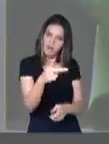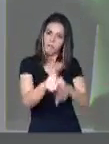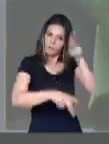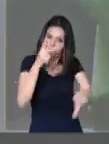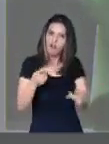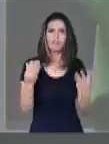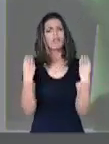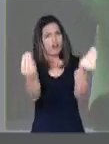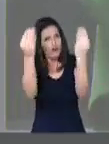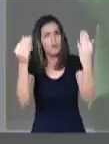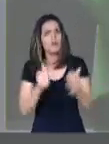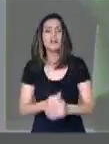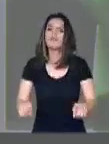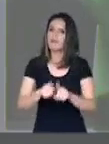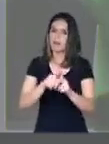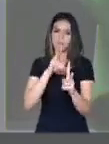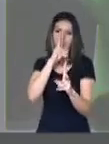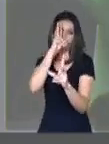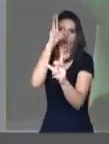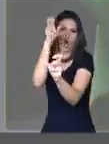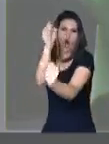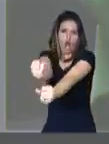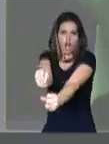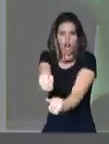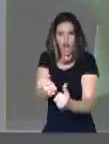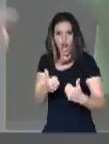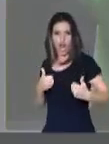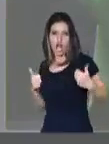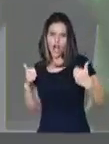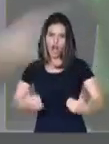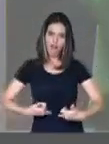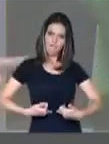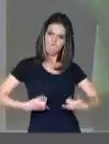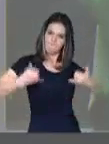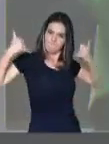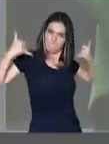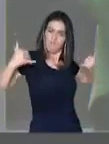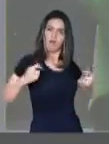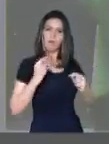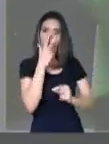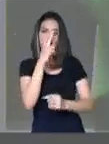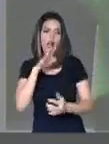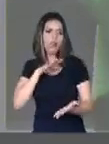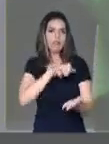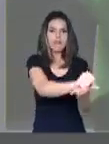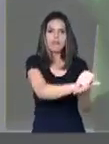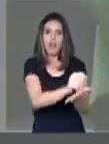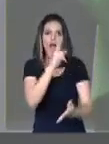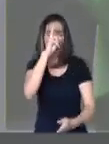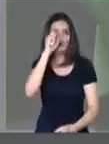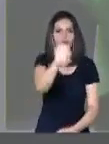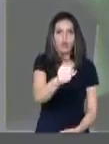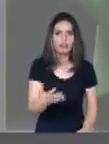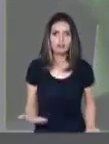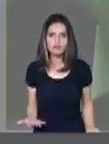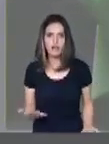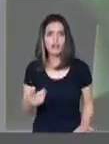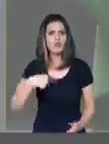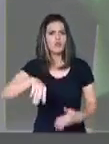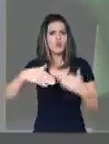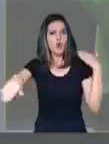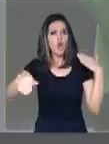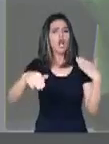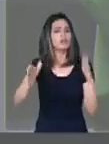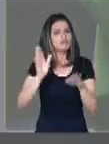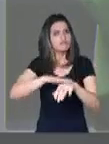mesmo tempo, empoderando uma sanha autoritária. Muitos daqueles que talvez não concordem com o rumo autoritário do